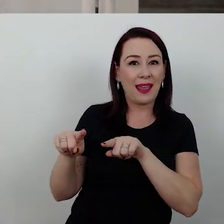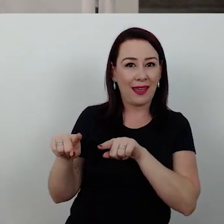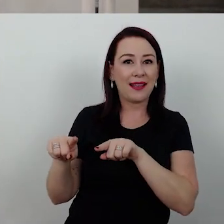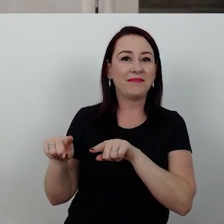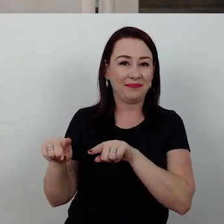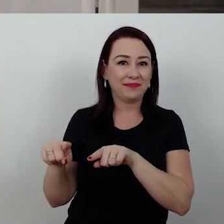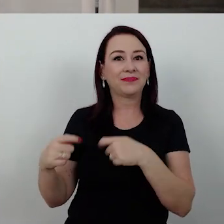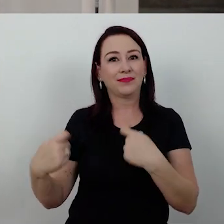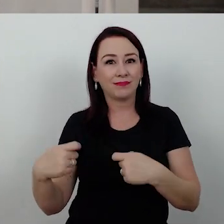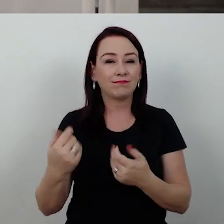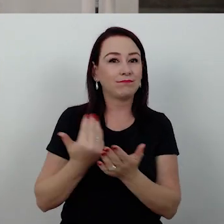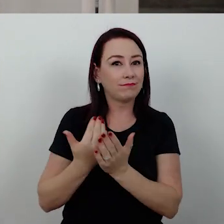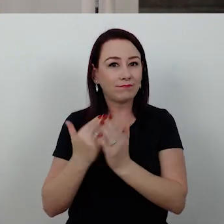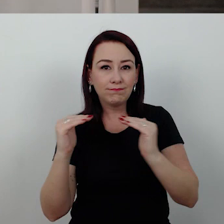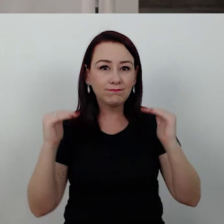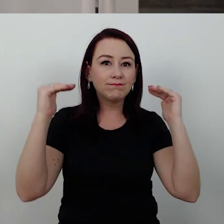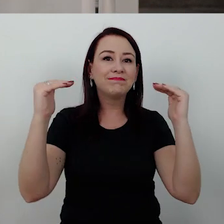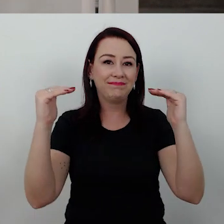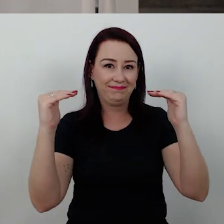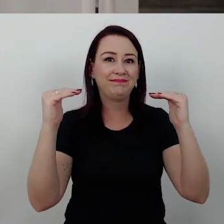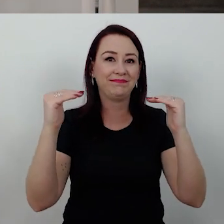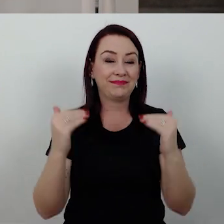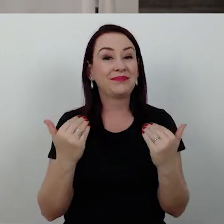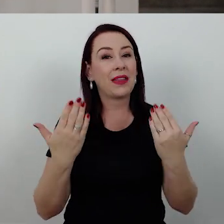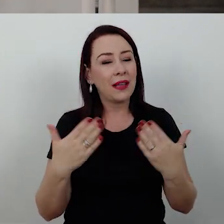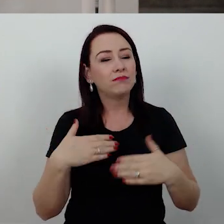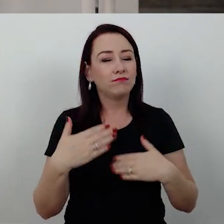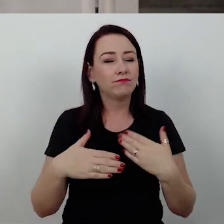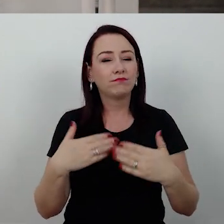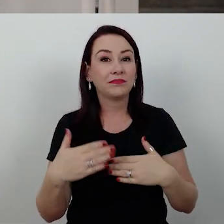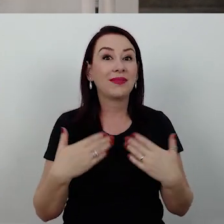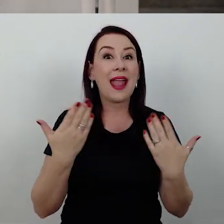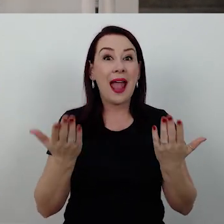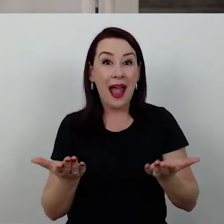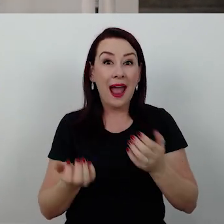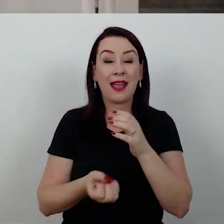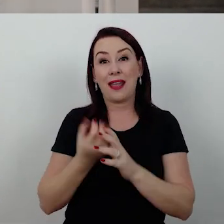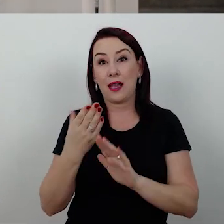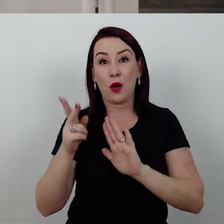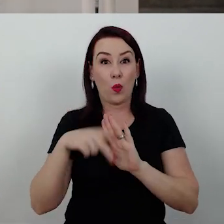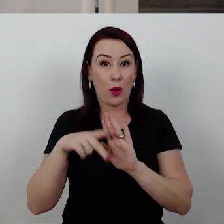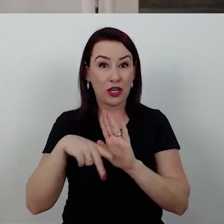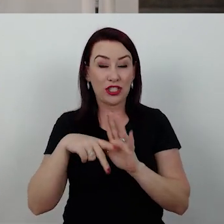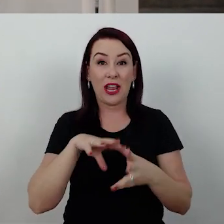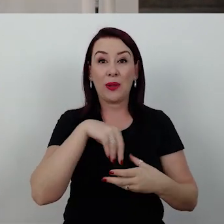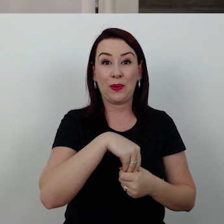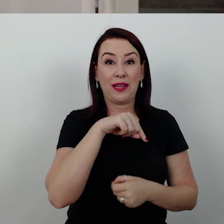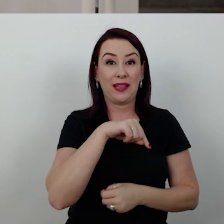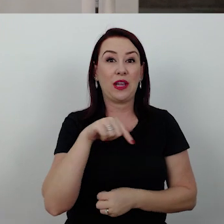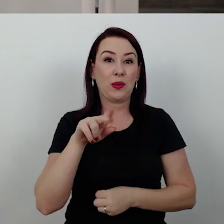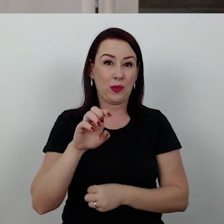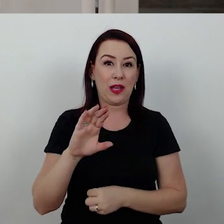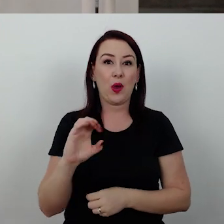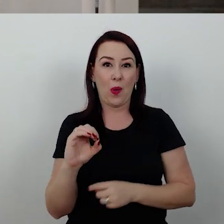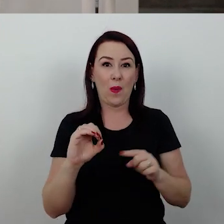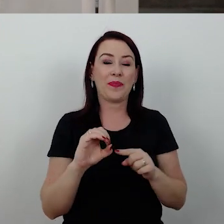essas especializações, né? E aí a gente vai caminhando. E nisso a gente vai criando projetos dentro do Querô,